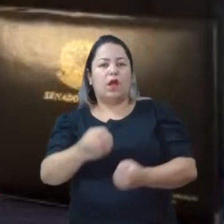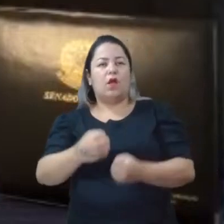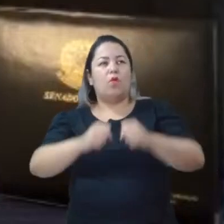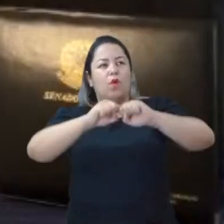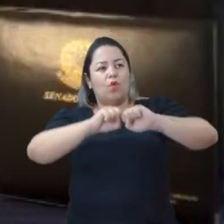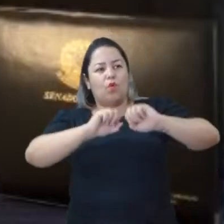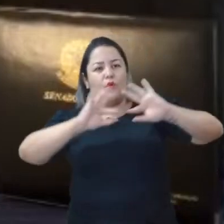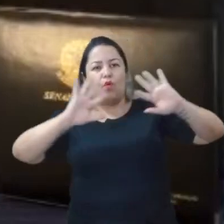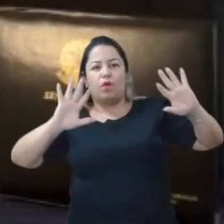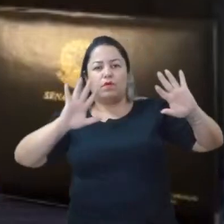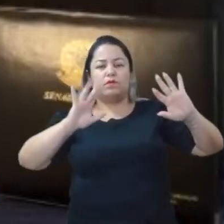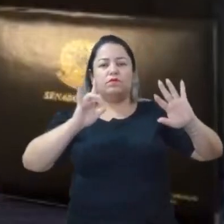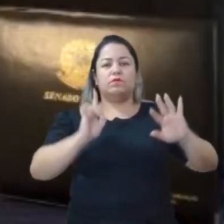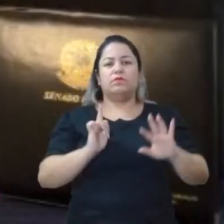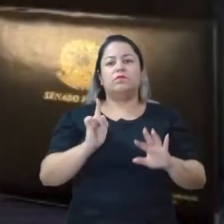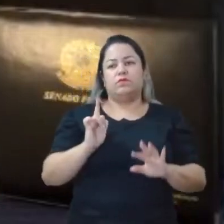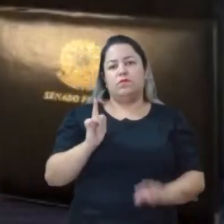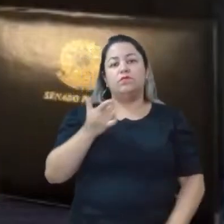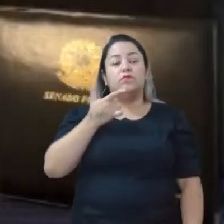de